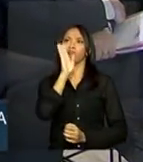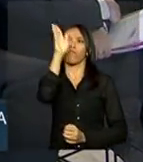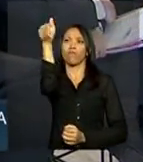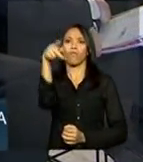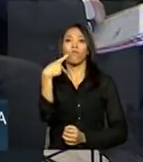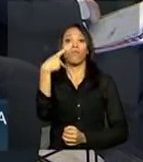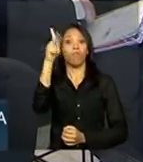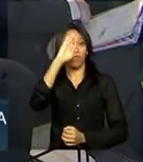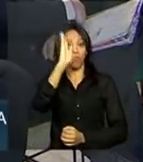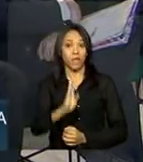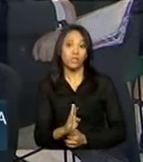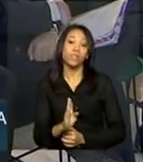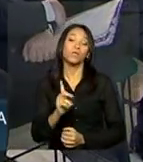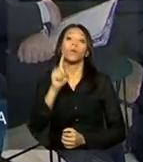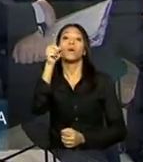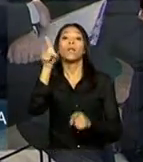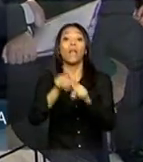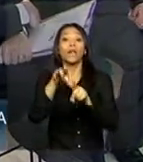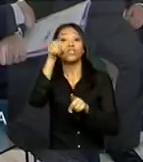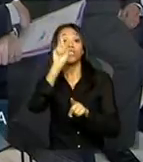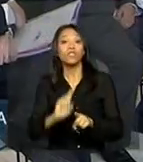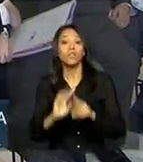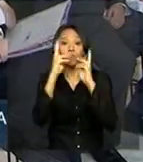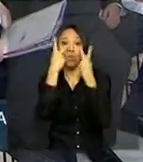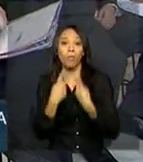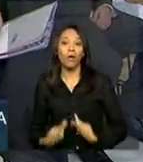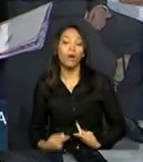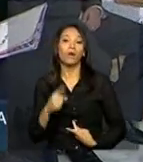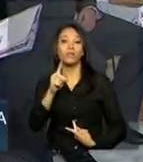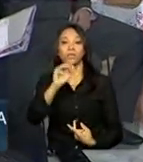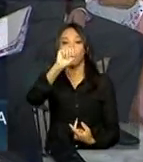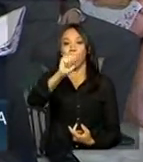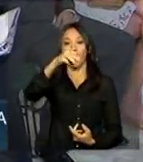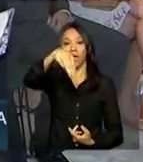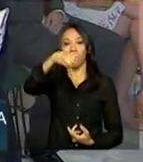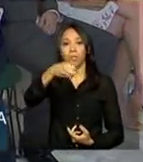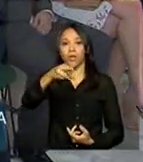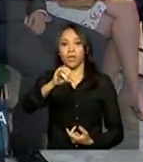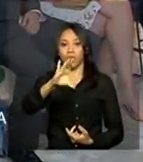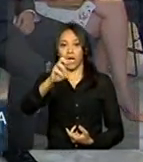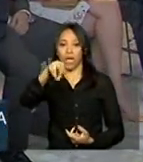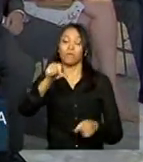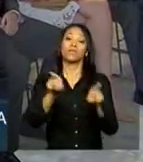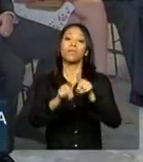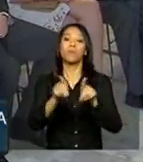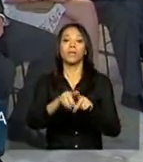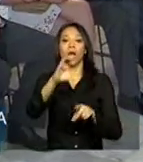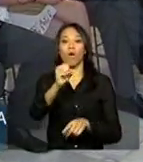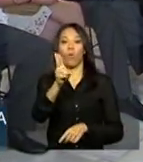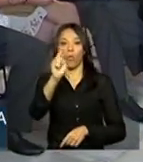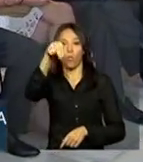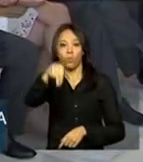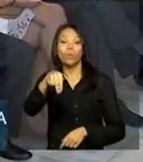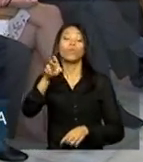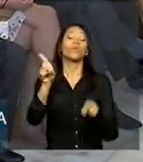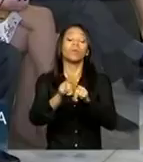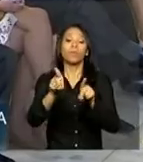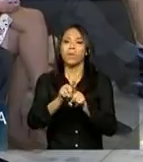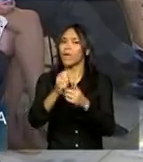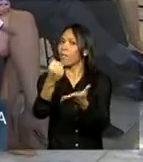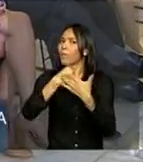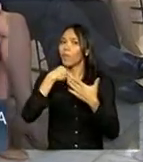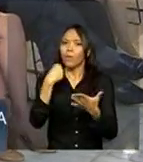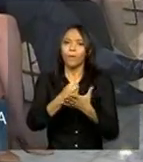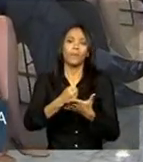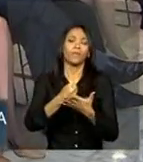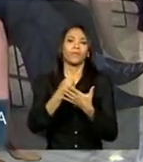representantes na comissão interamericana de direitos humanos o conselho de Direitos Humanos da Organização das Nações Unidas e em especial registrar